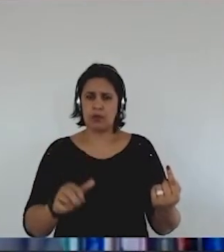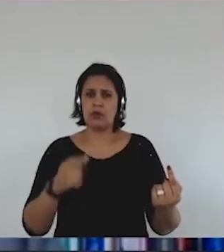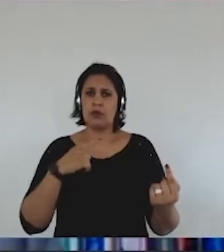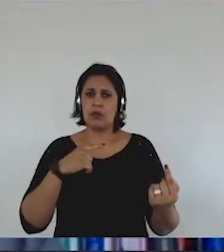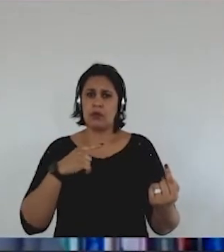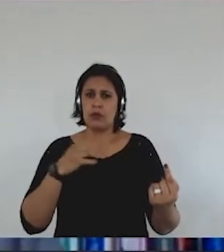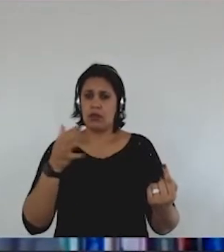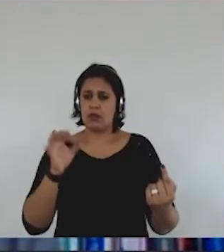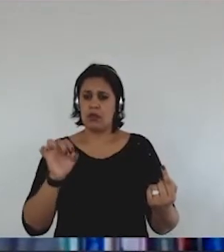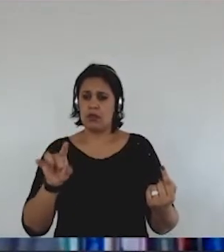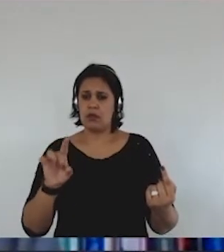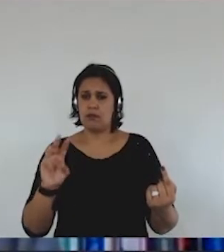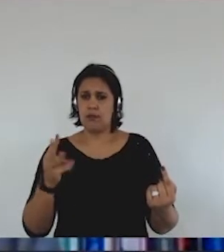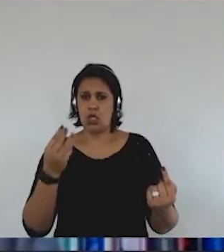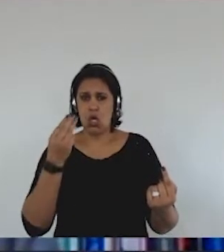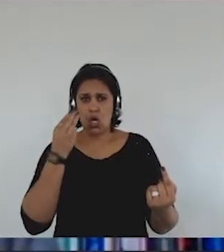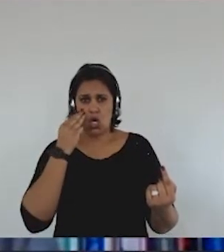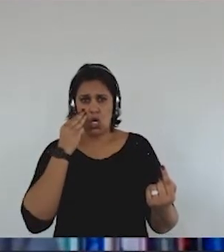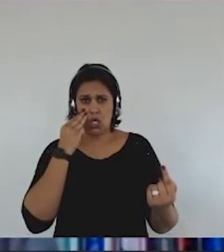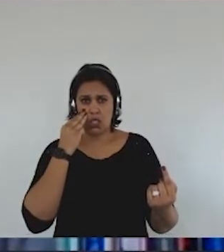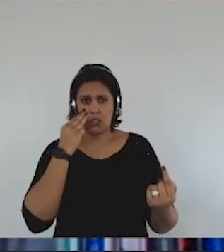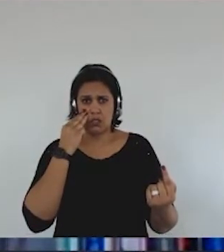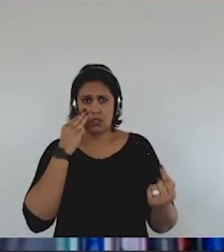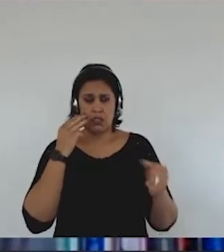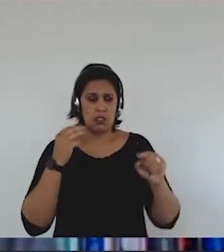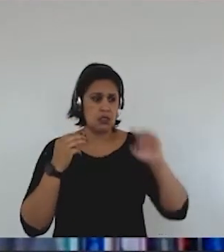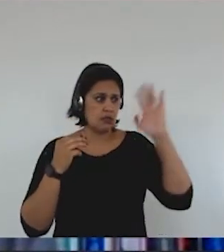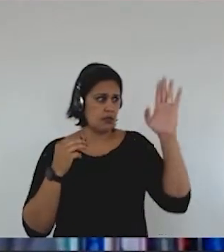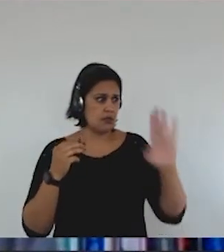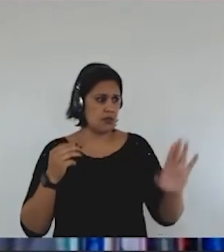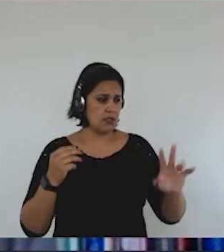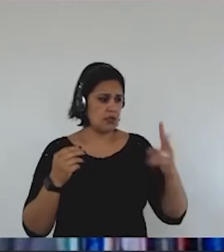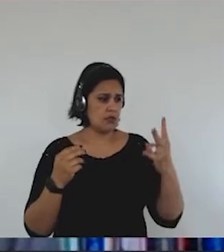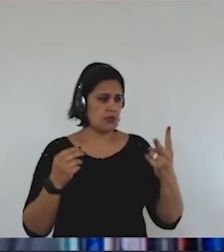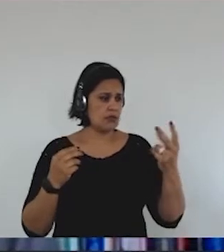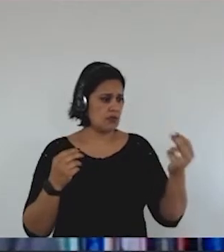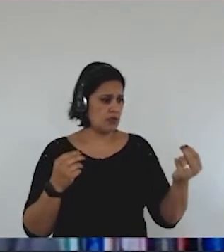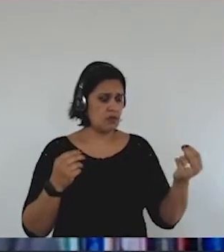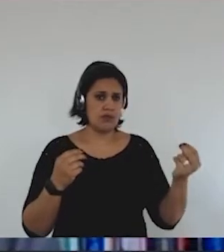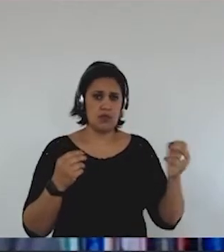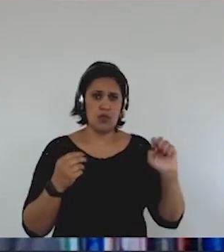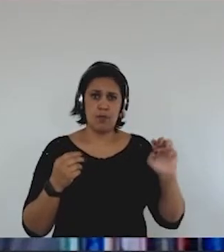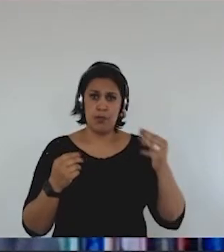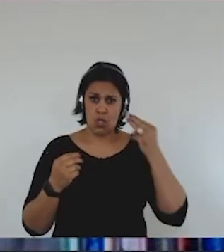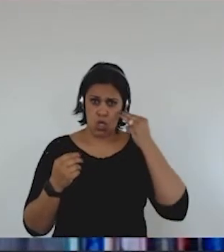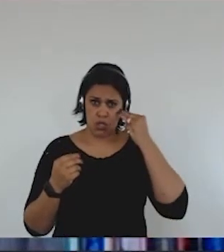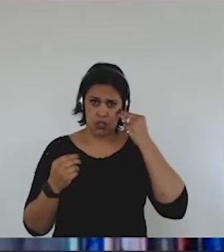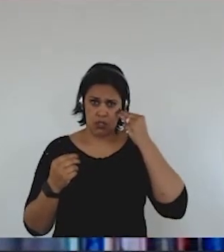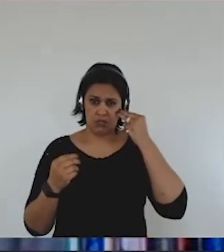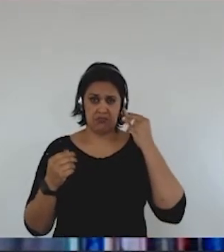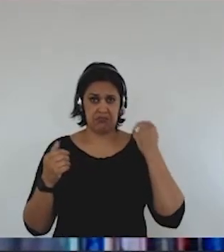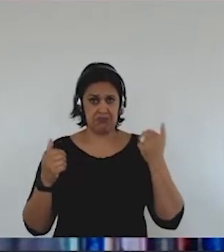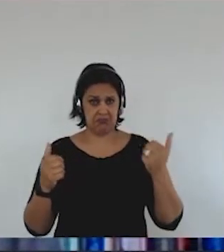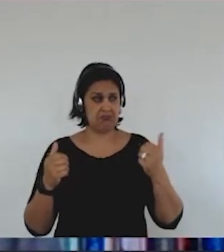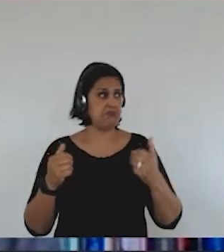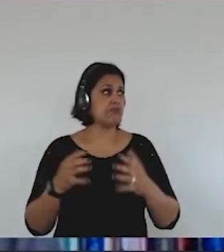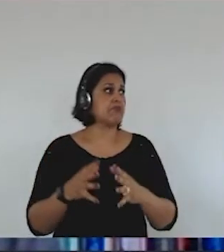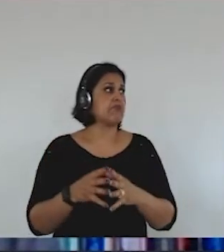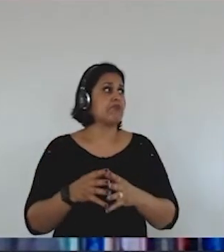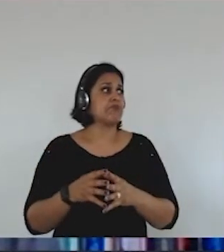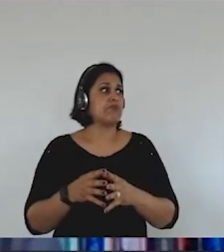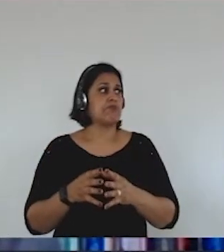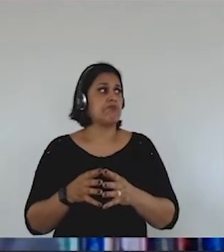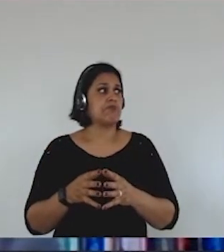habitantes, enquanto o Brasil com mais de 220 milhões de habitantes. Isso reflete, por